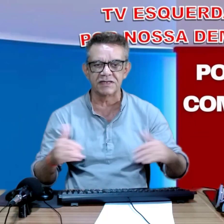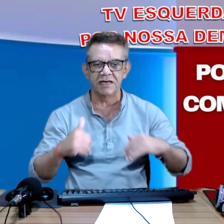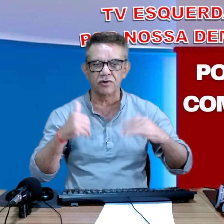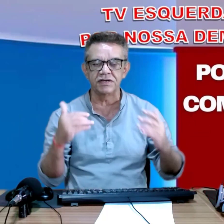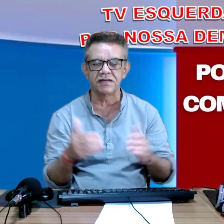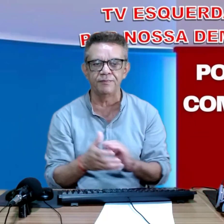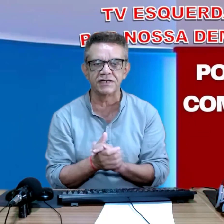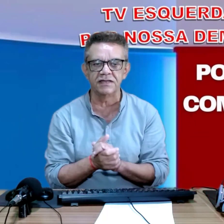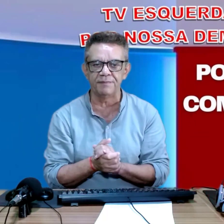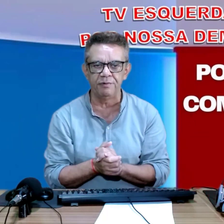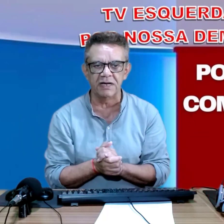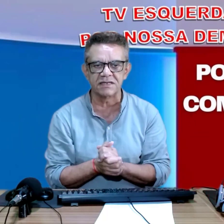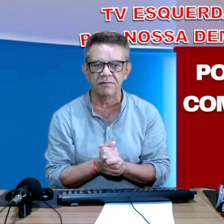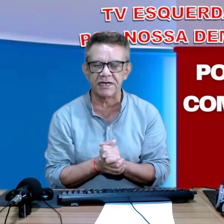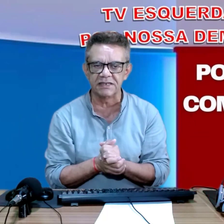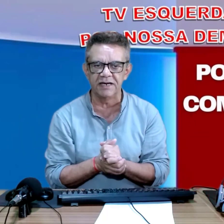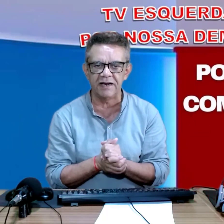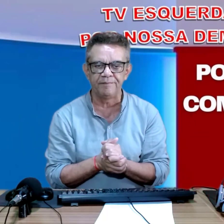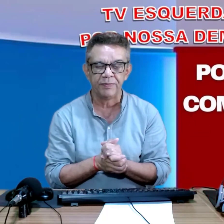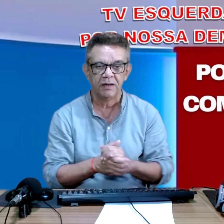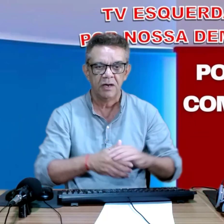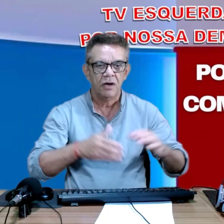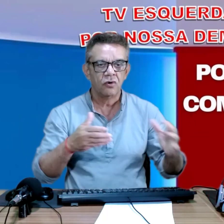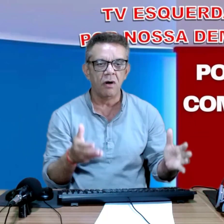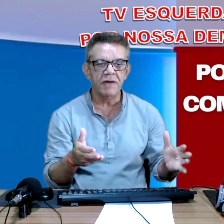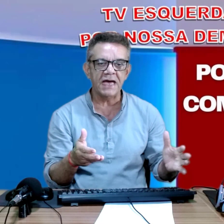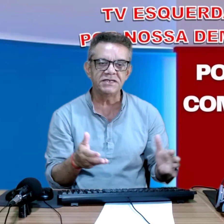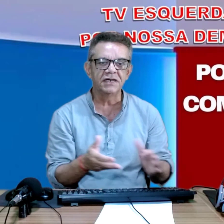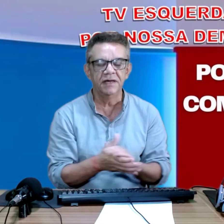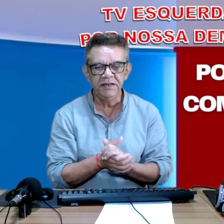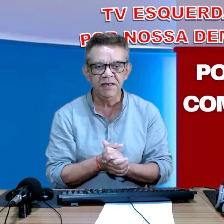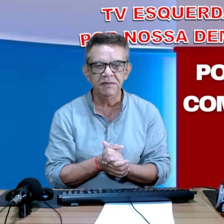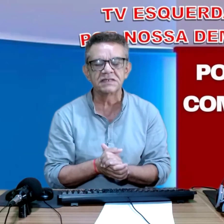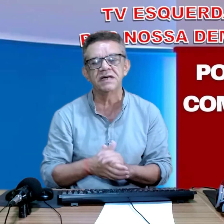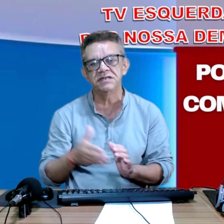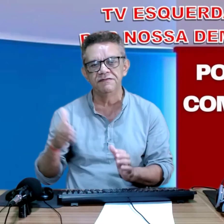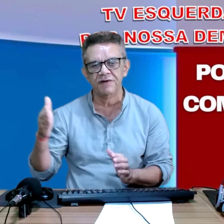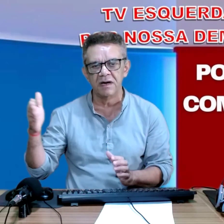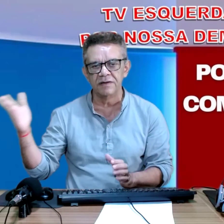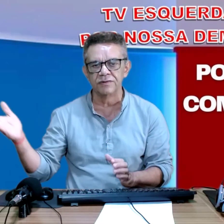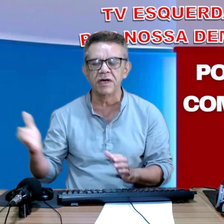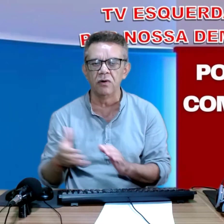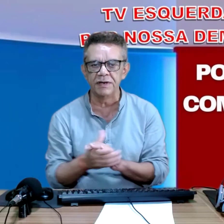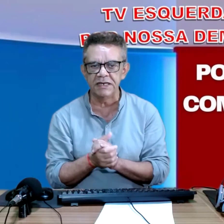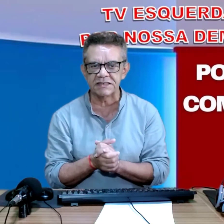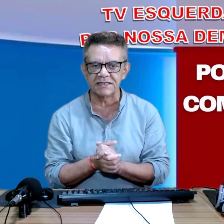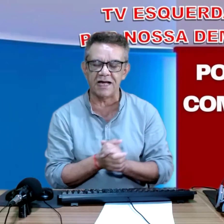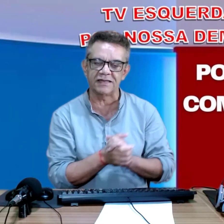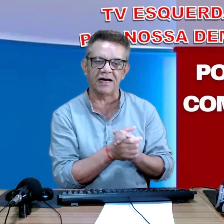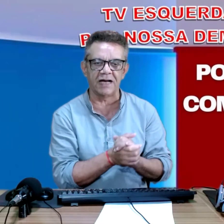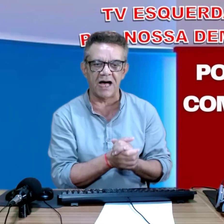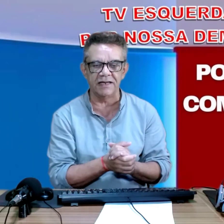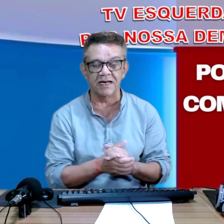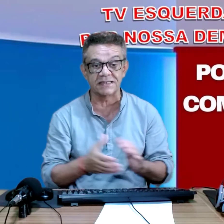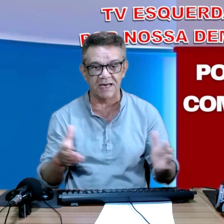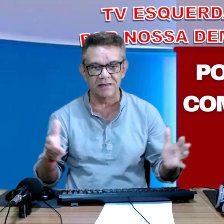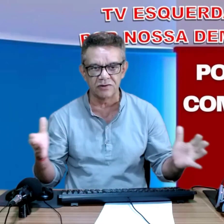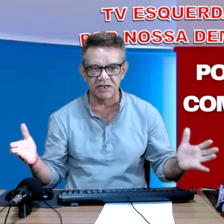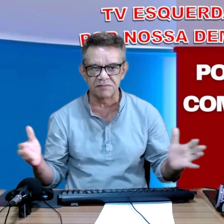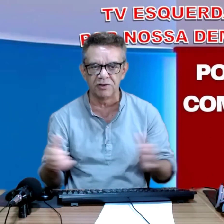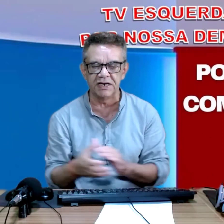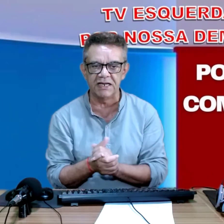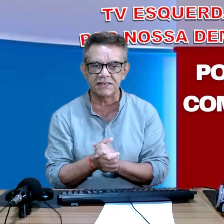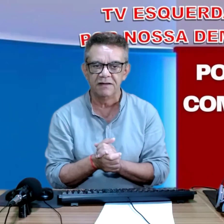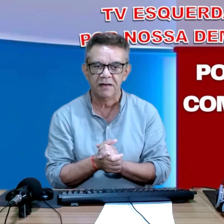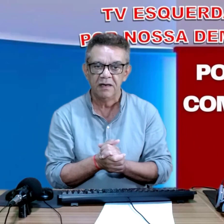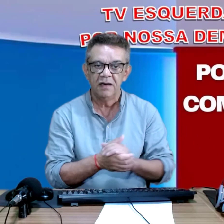70% 80% da população brasileira comete crime incentivando terroristas atacarem a série